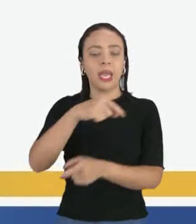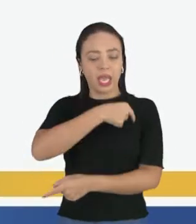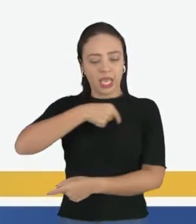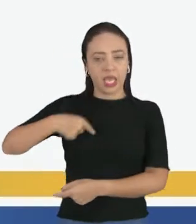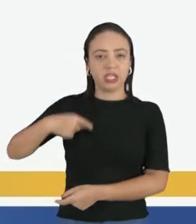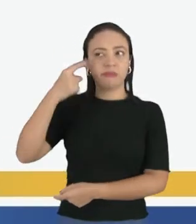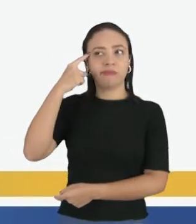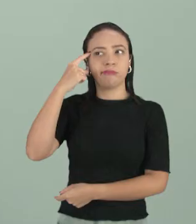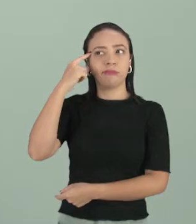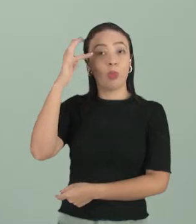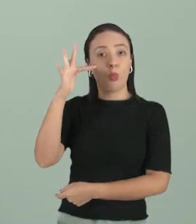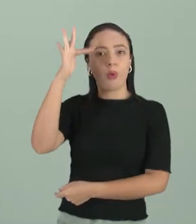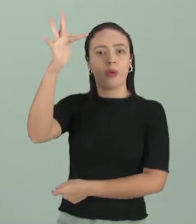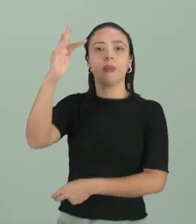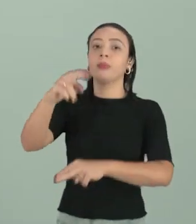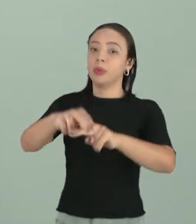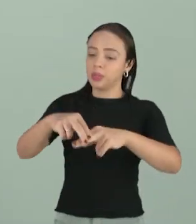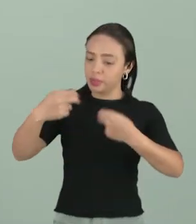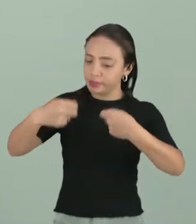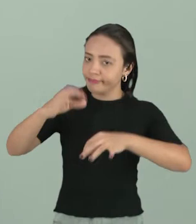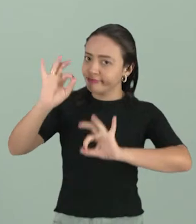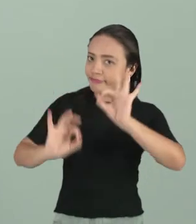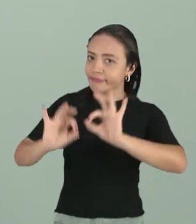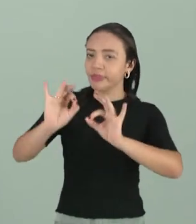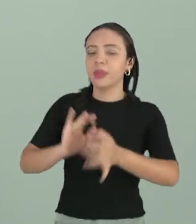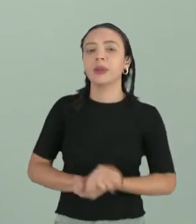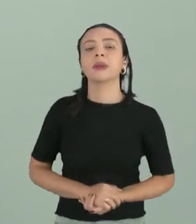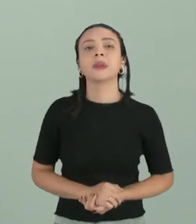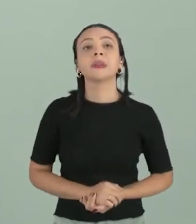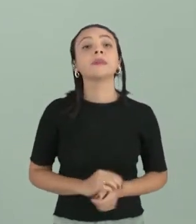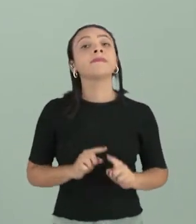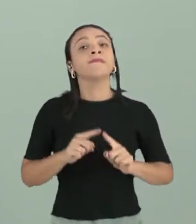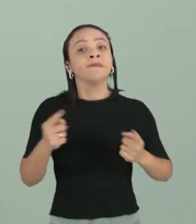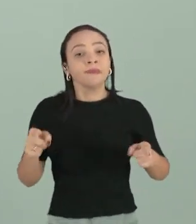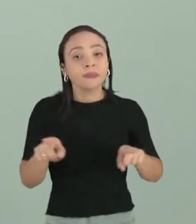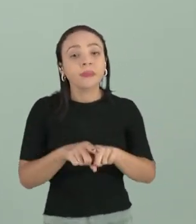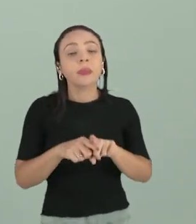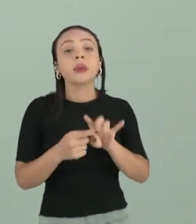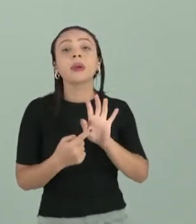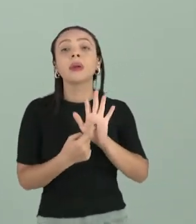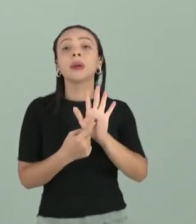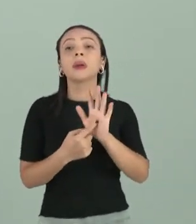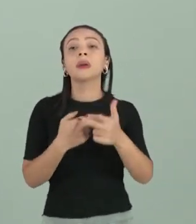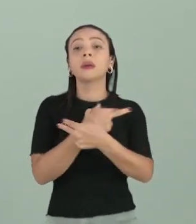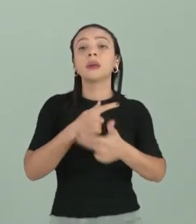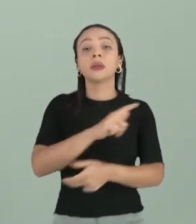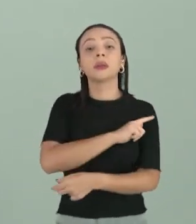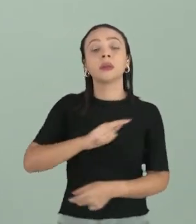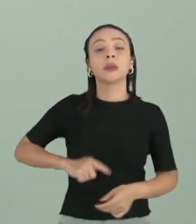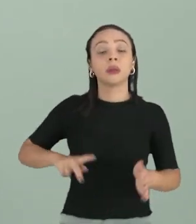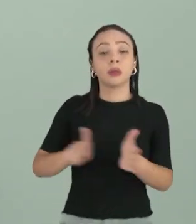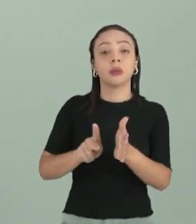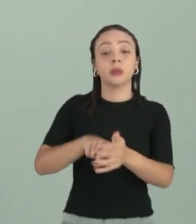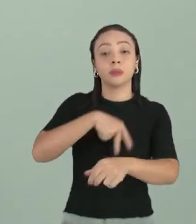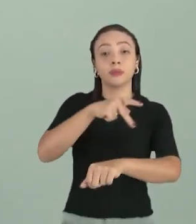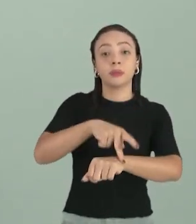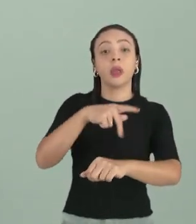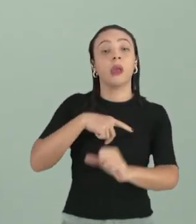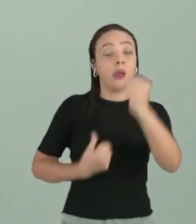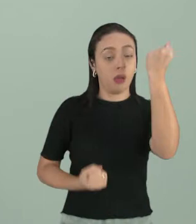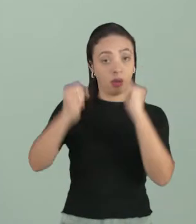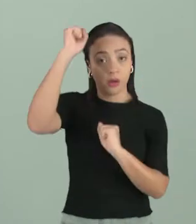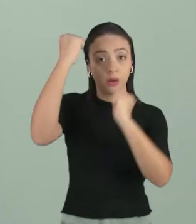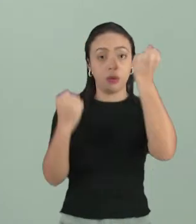gente tem também que se preparar para isso. Mas mostra que os governos de países industrializados